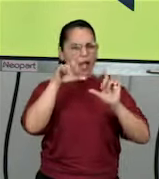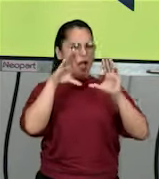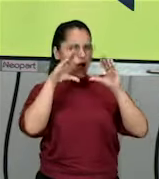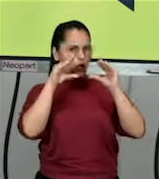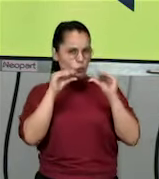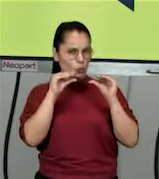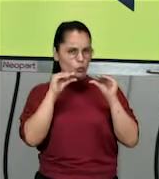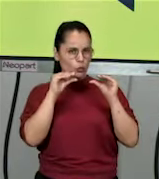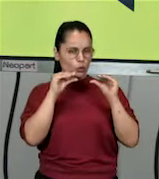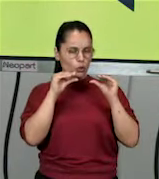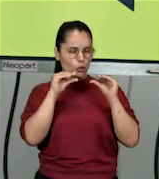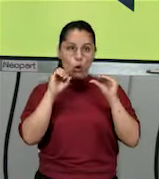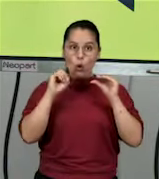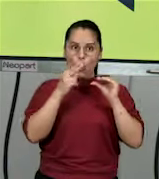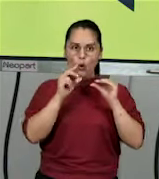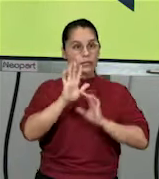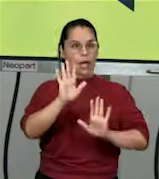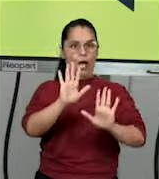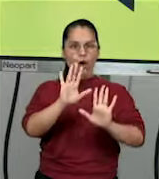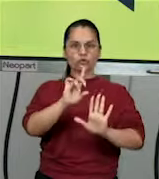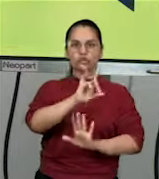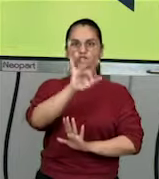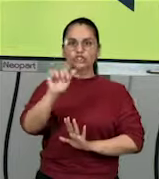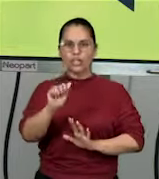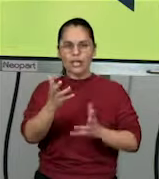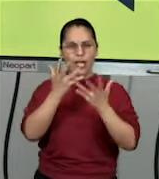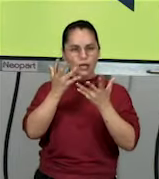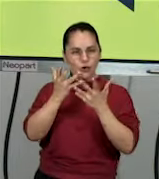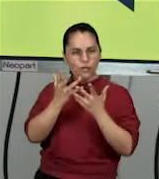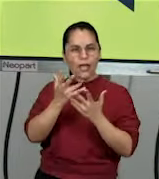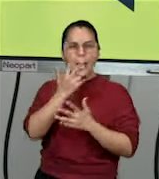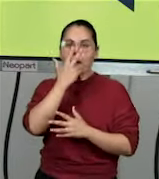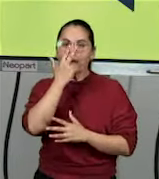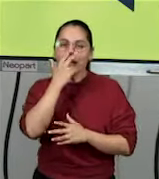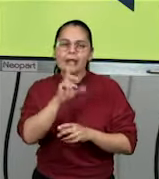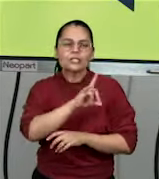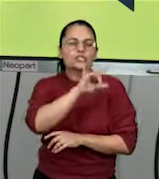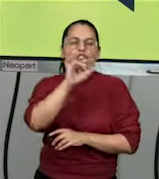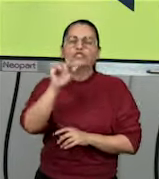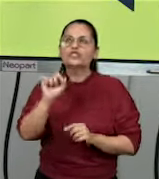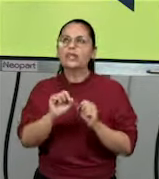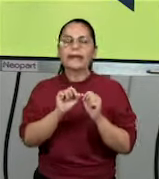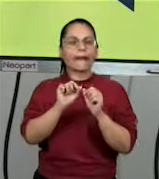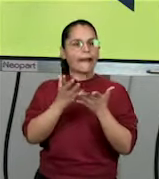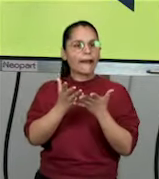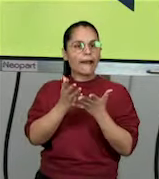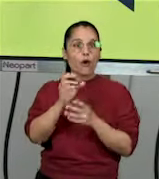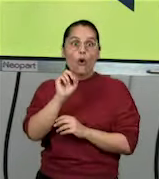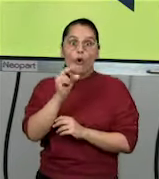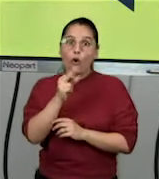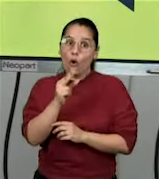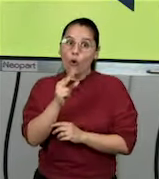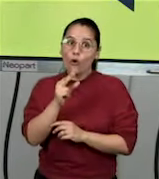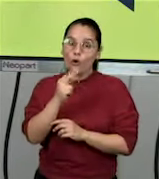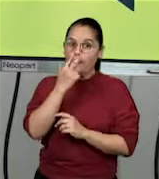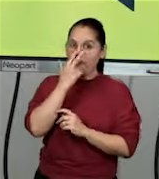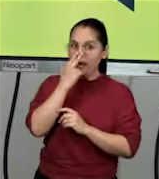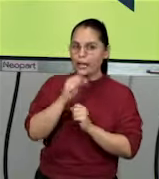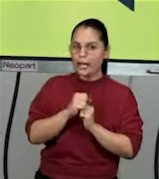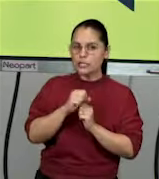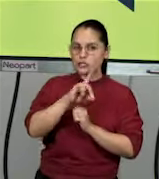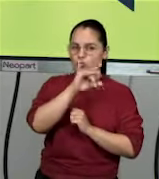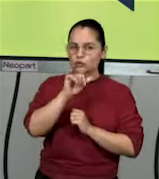vai acontecer durante o dia. Eu quero dar essa impressão de dia, a impressão assim de repente de chuva ou de um dia